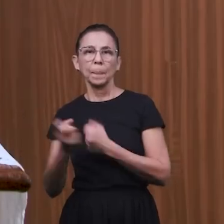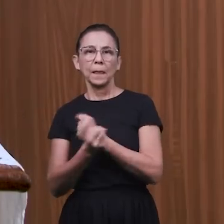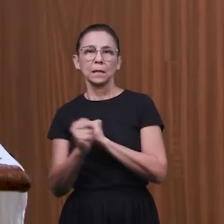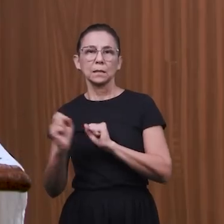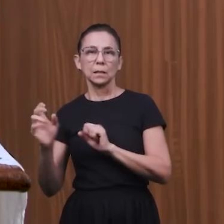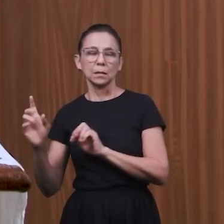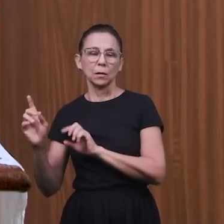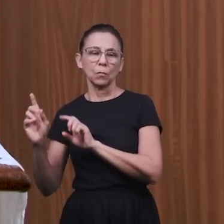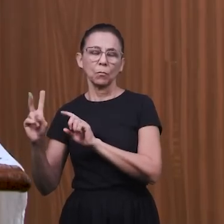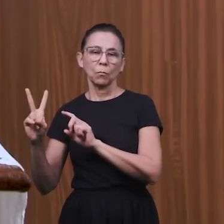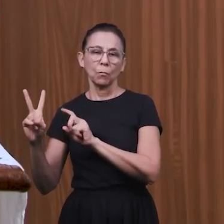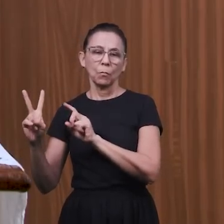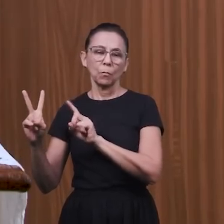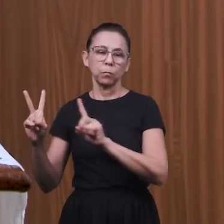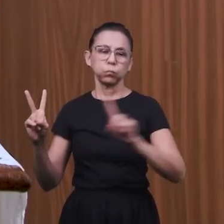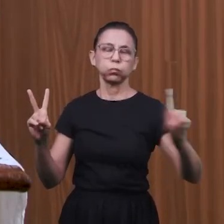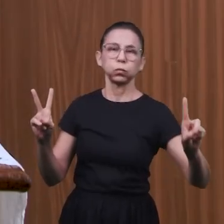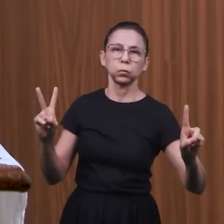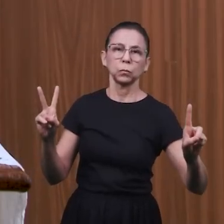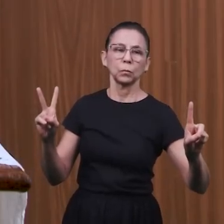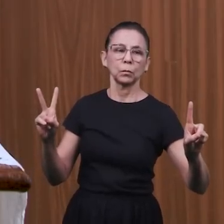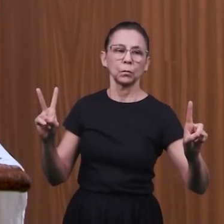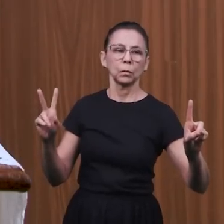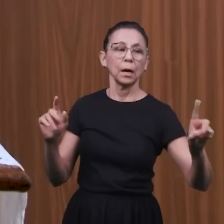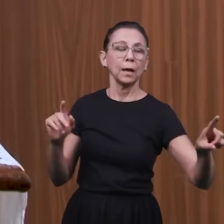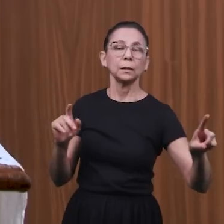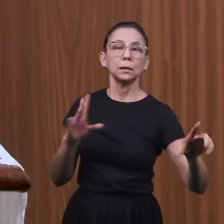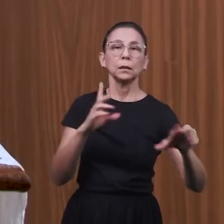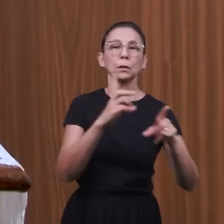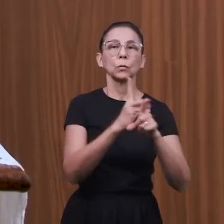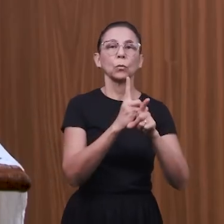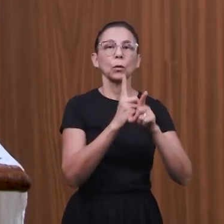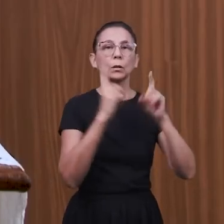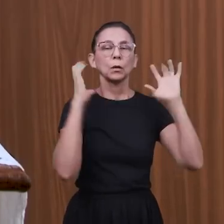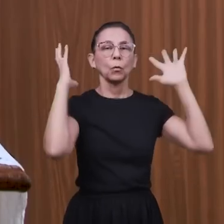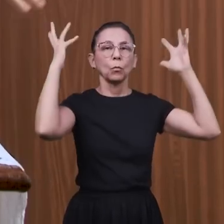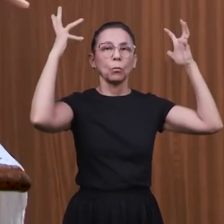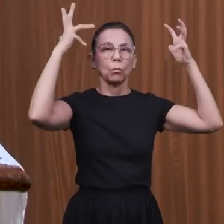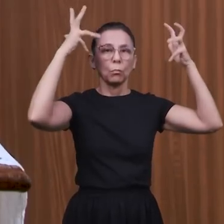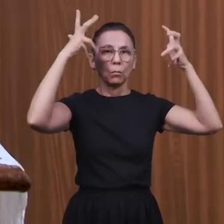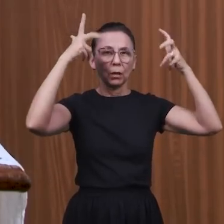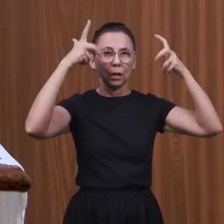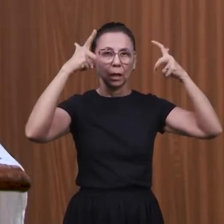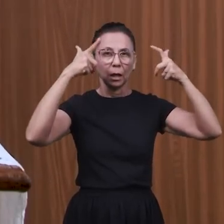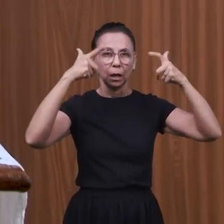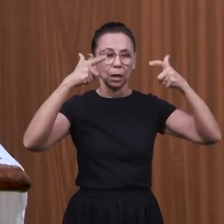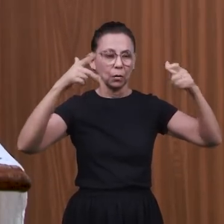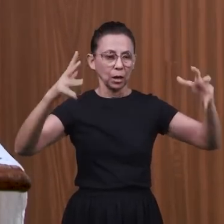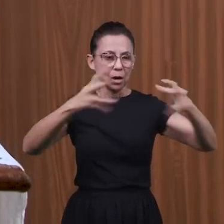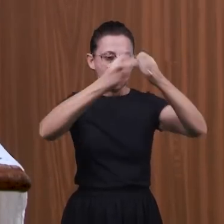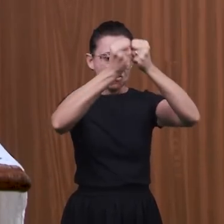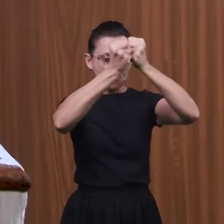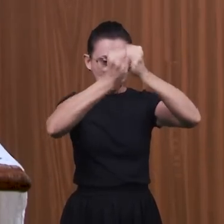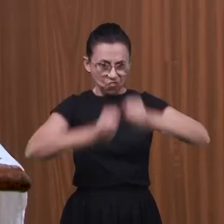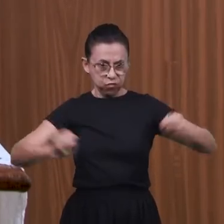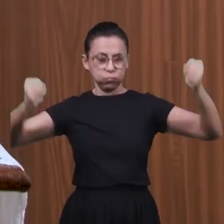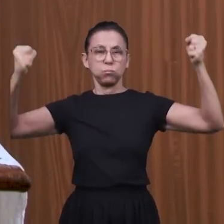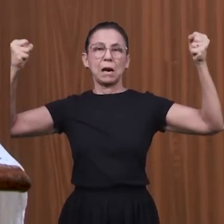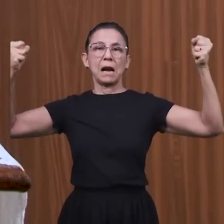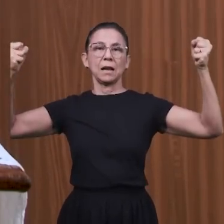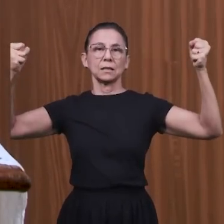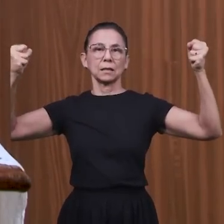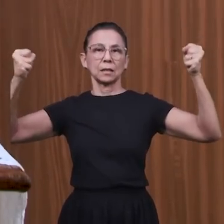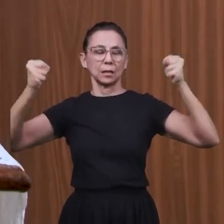Bíblia diz que ele fende, naquela luta com o leão, ele fende aquele leão ao meio e o coloca à beira do caminho. E depois que ele